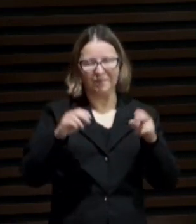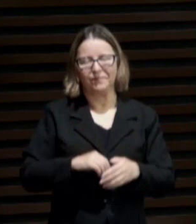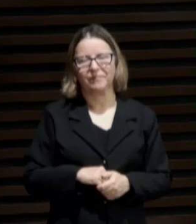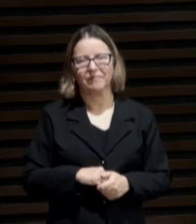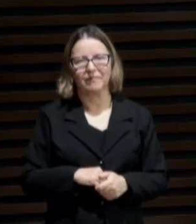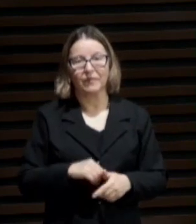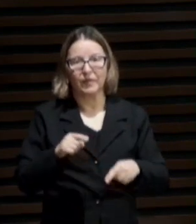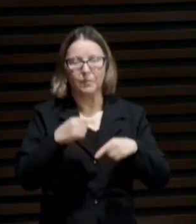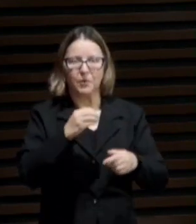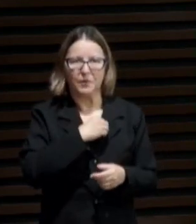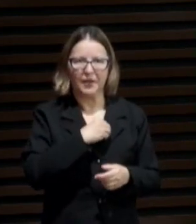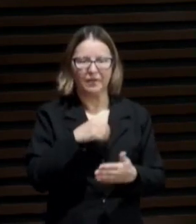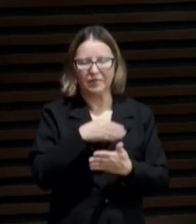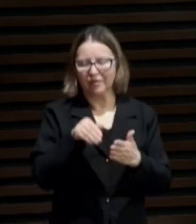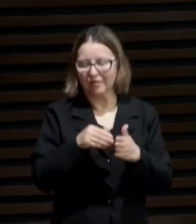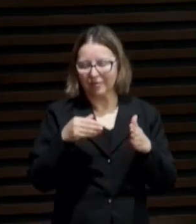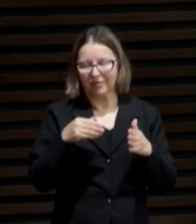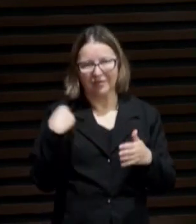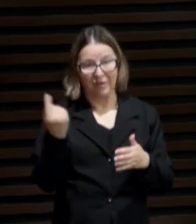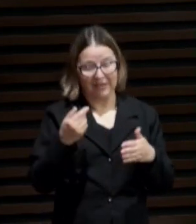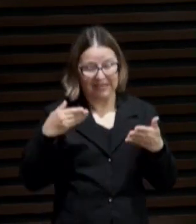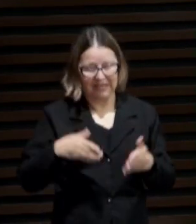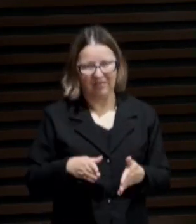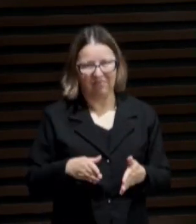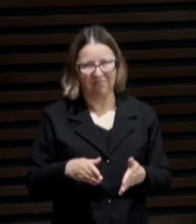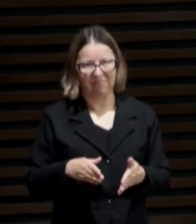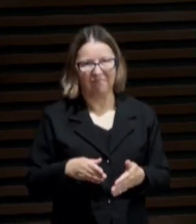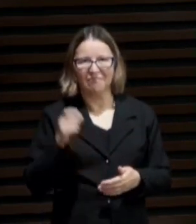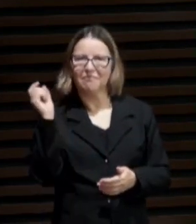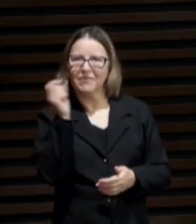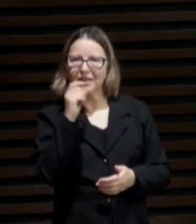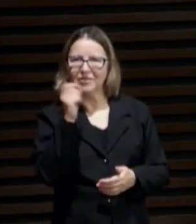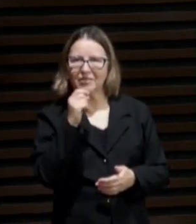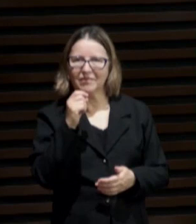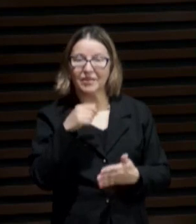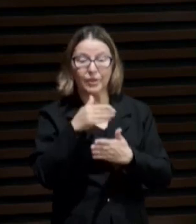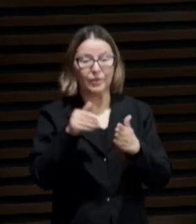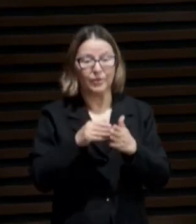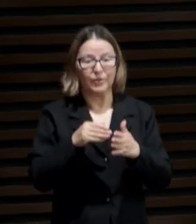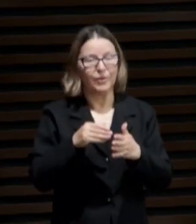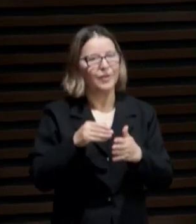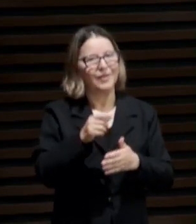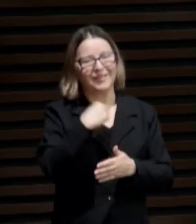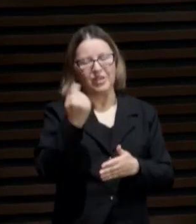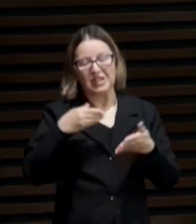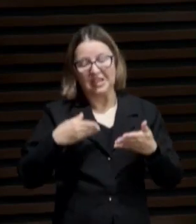Depois da queda, todos nós nascemos mentindo, todos nós nascemos mentirosos.